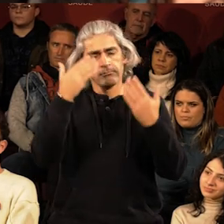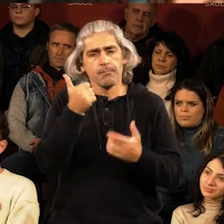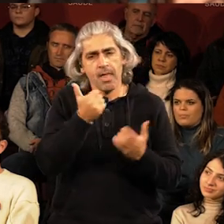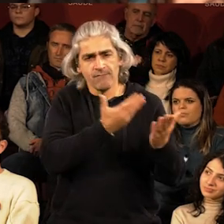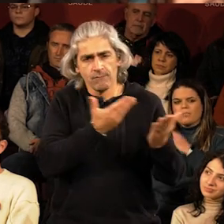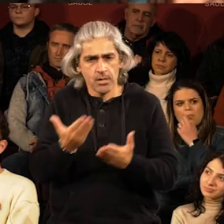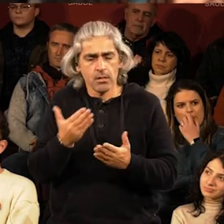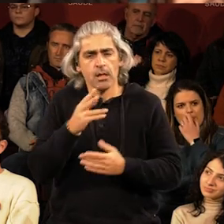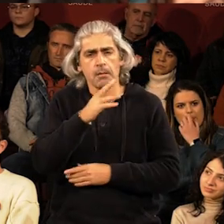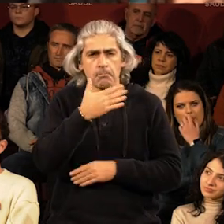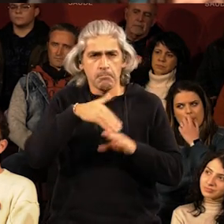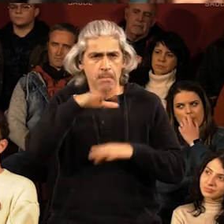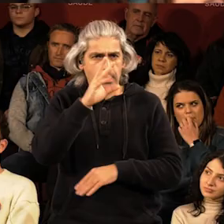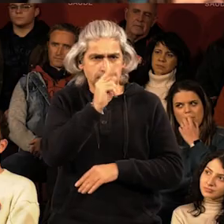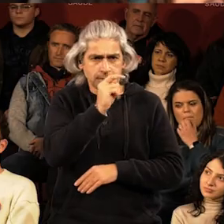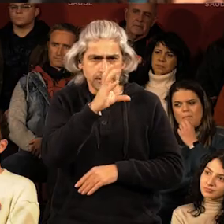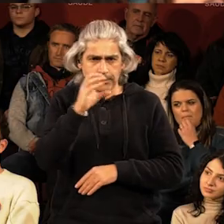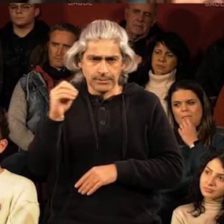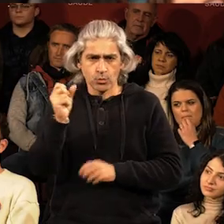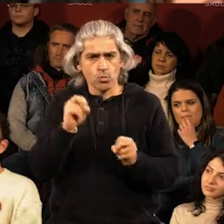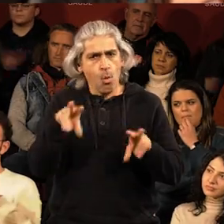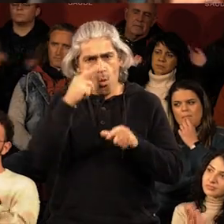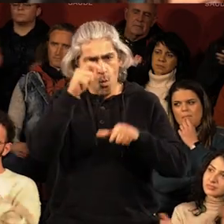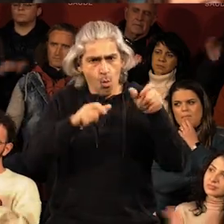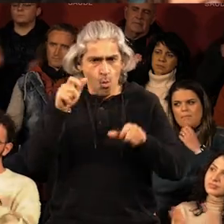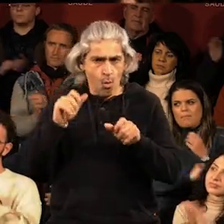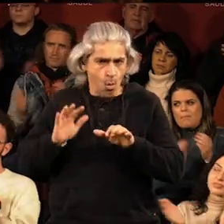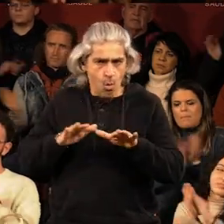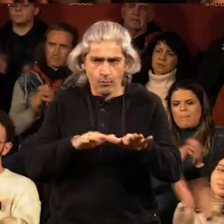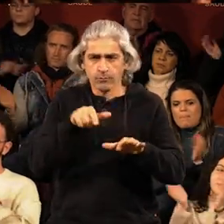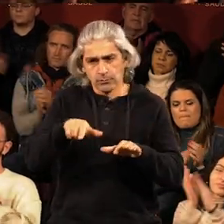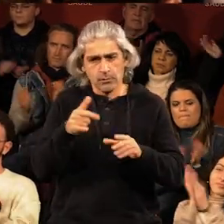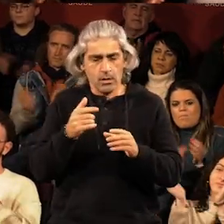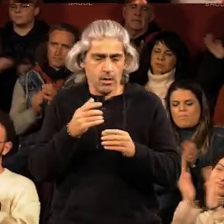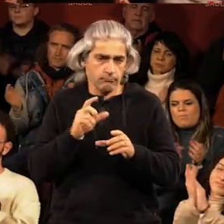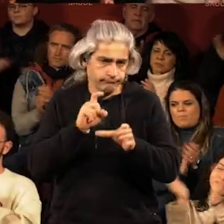300 novos militantes que aderiram ao bloco de esquerda nas últimas duas